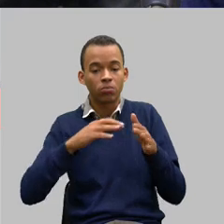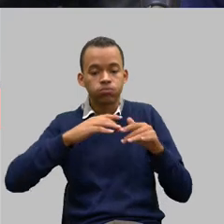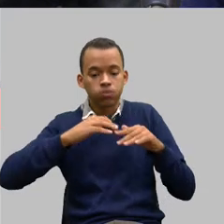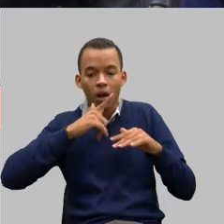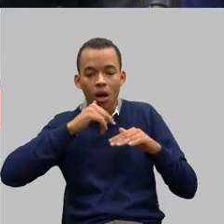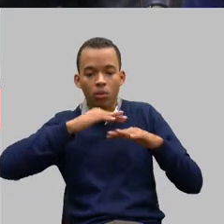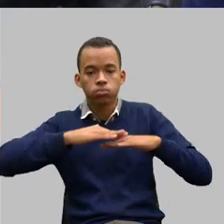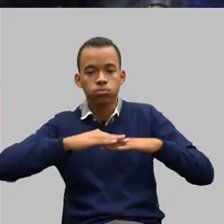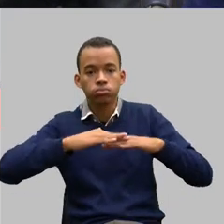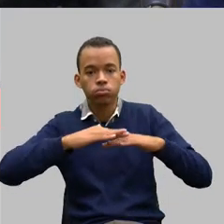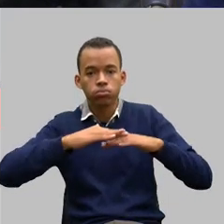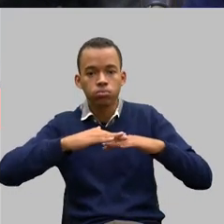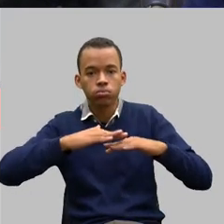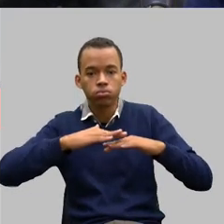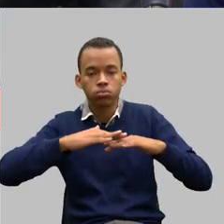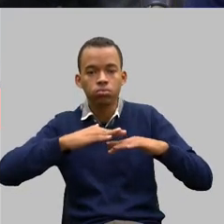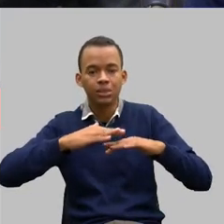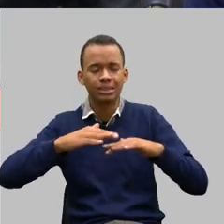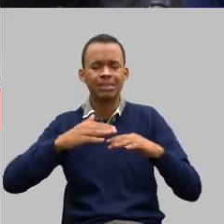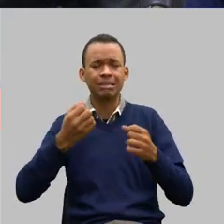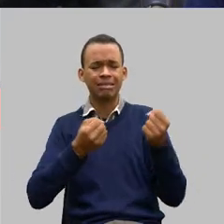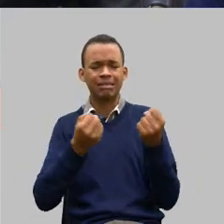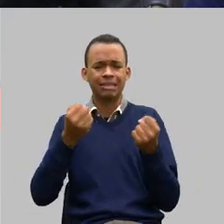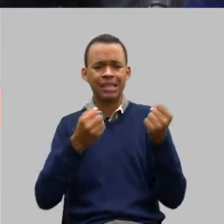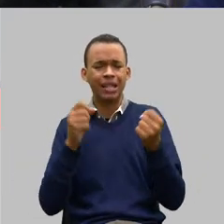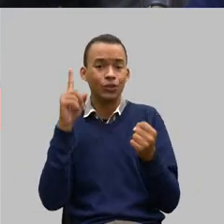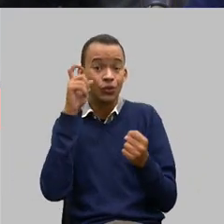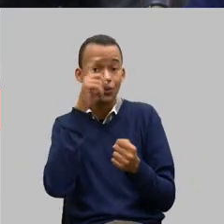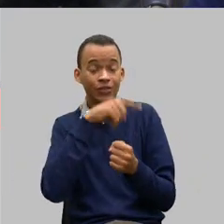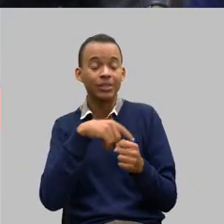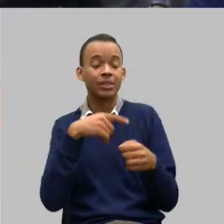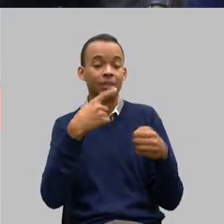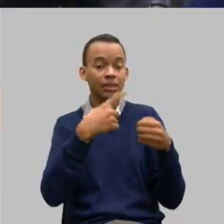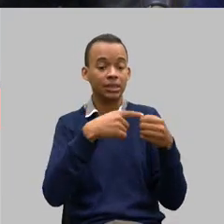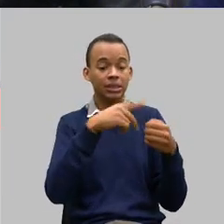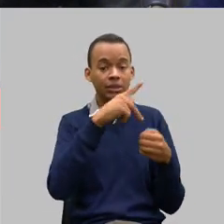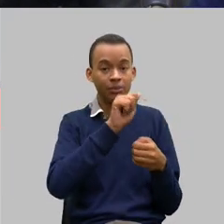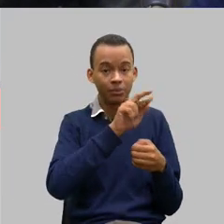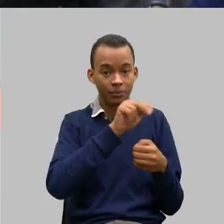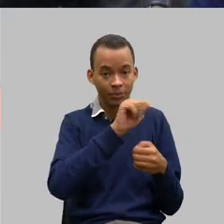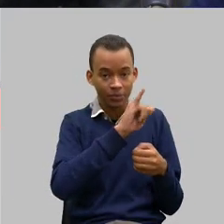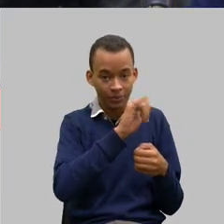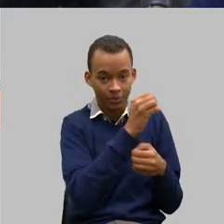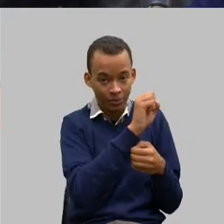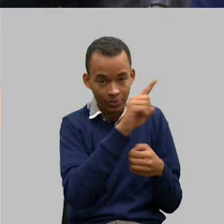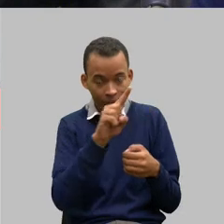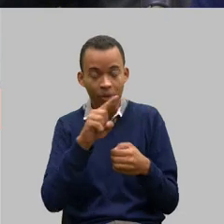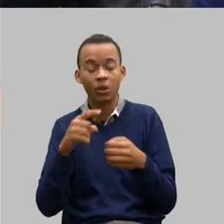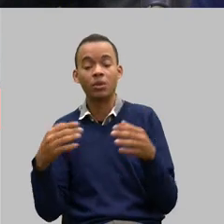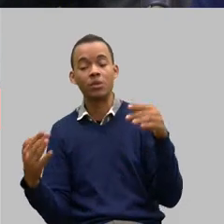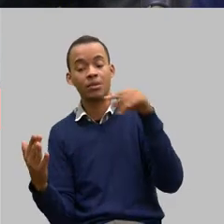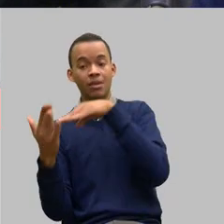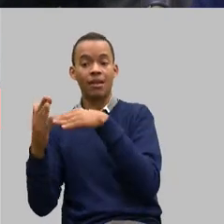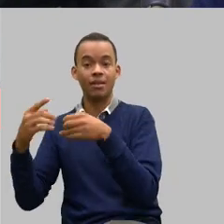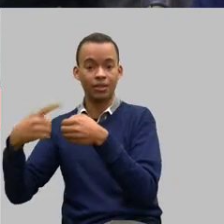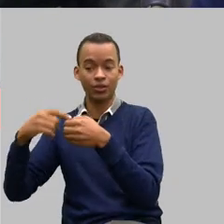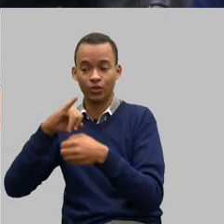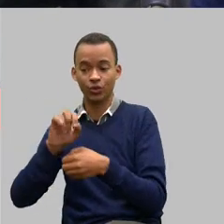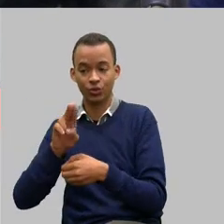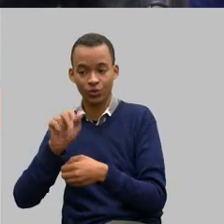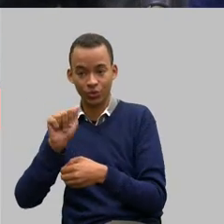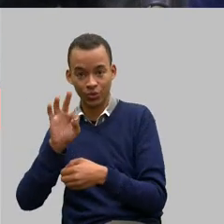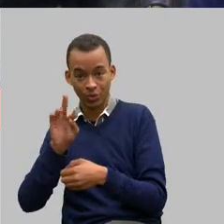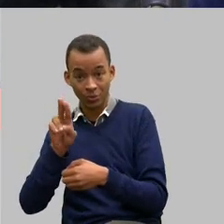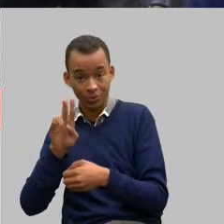até São Sebastião do Paraíso mas não é poucas não são muitas e são ali que morrem as pessoas como aconteceu agora recente o engenheiro filho do